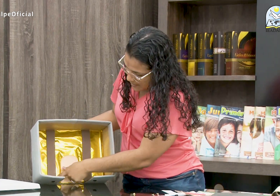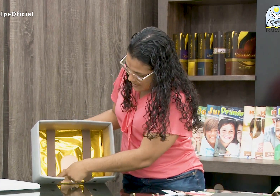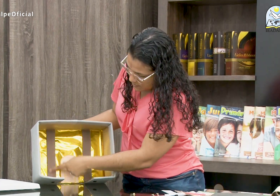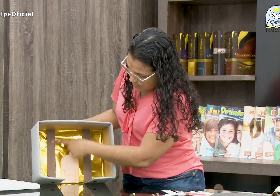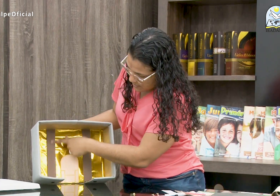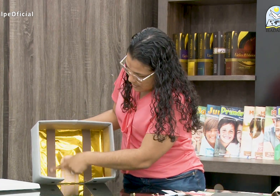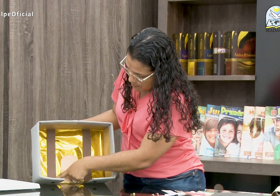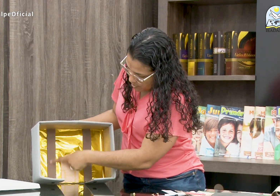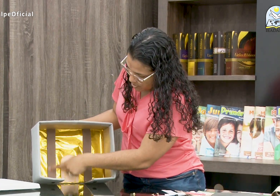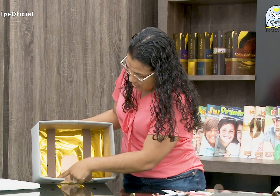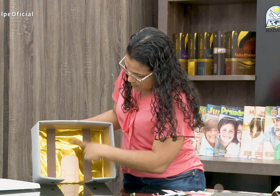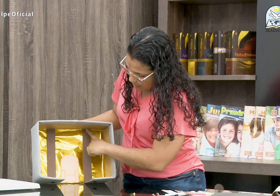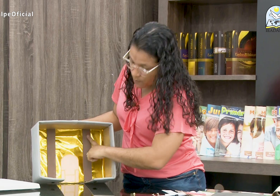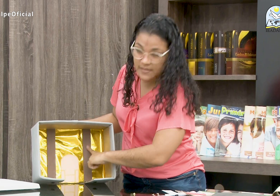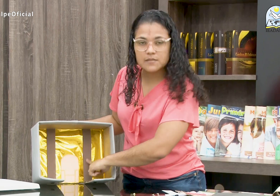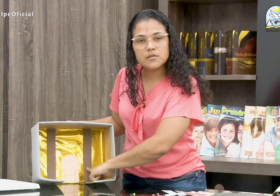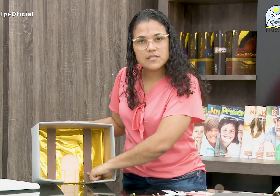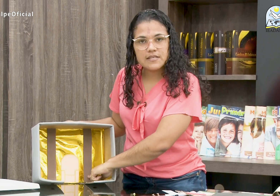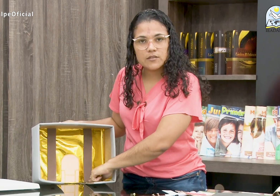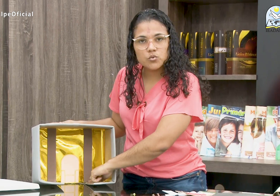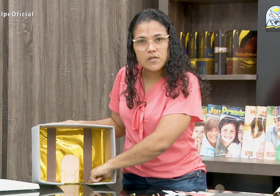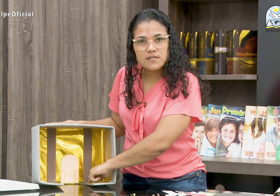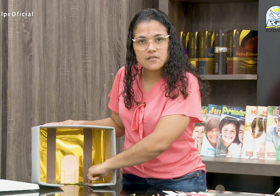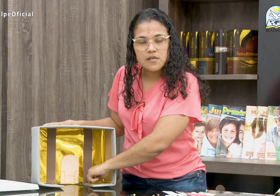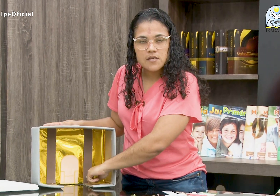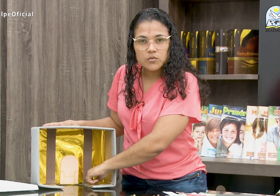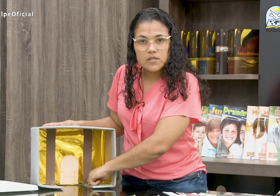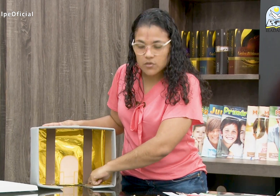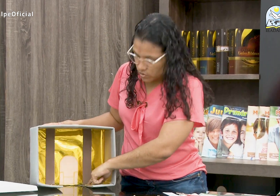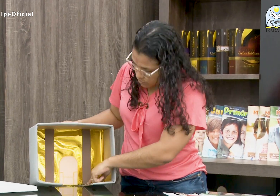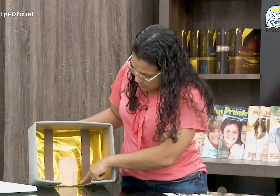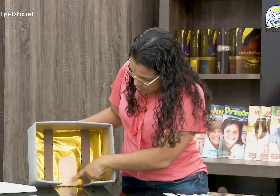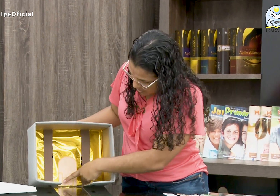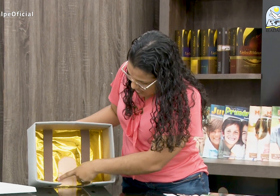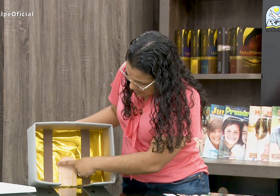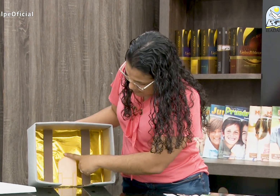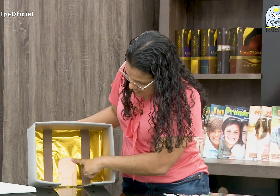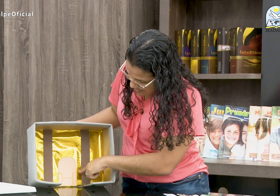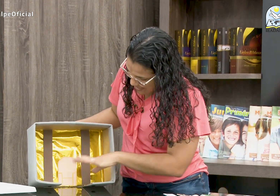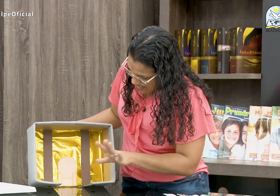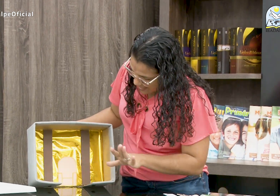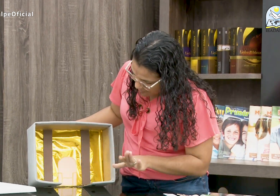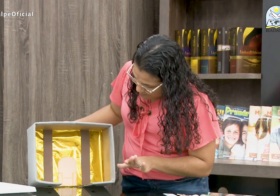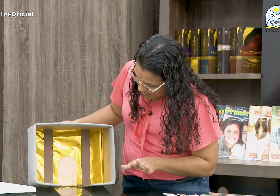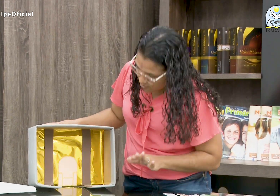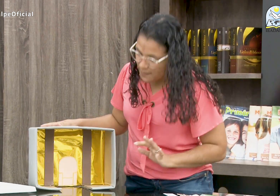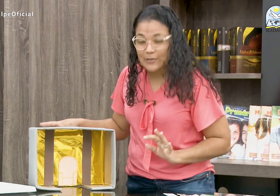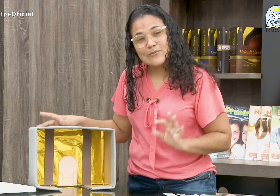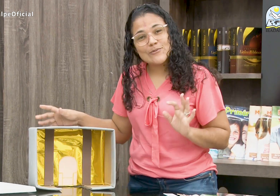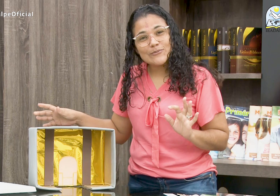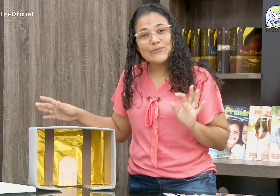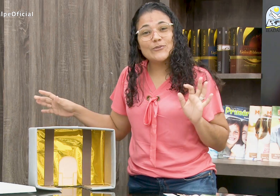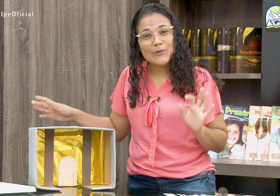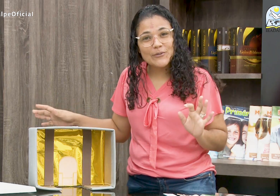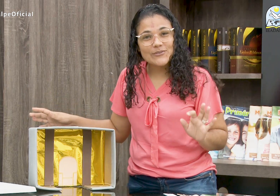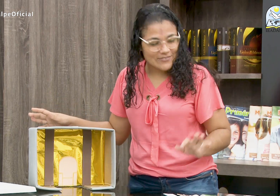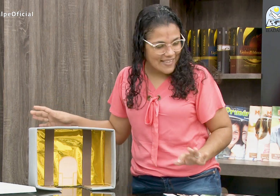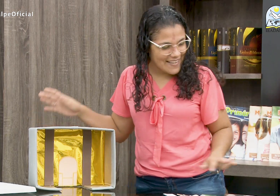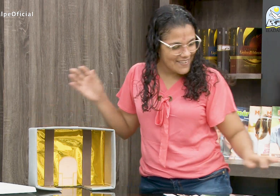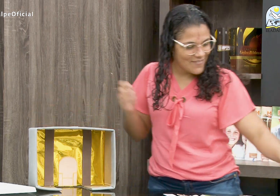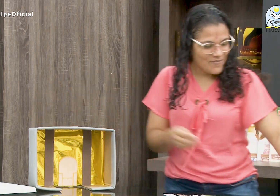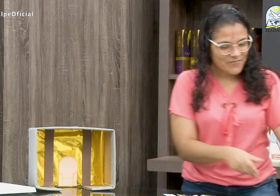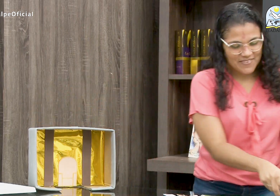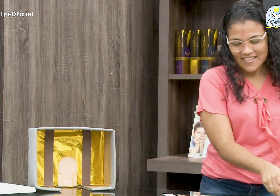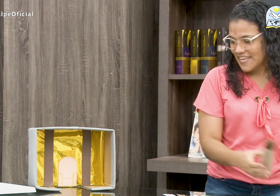dois pedacinhos aqui de emborrachado marrom para simbolizar duas colunas, e fiz aqui mais ou menos um trono,